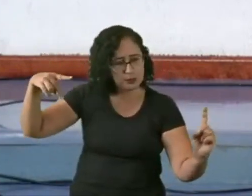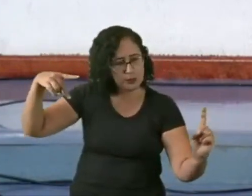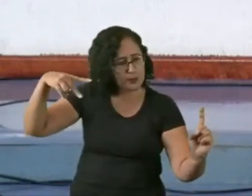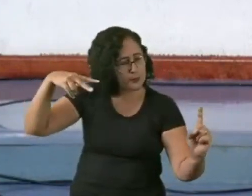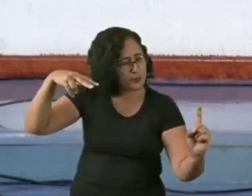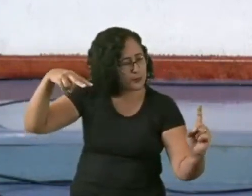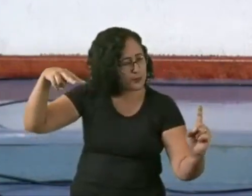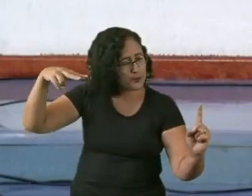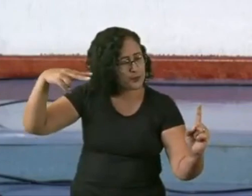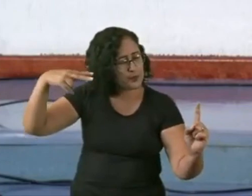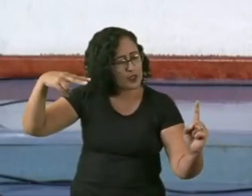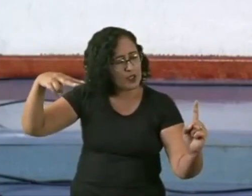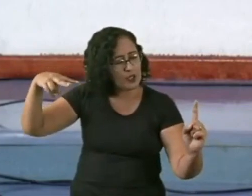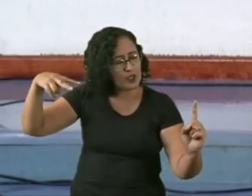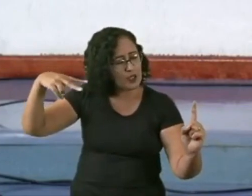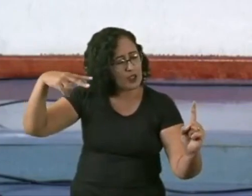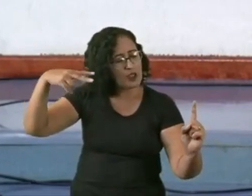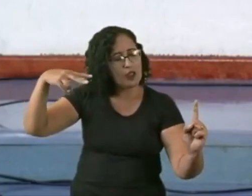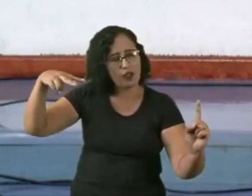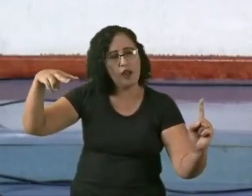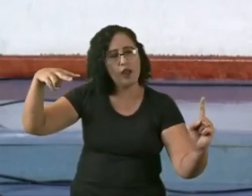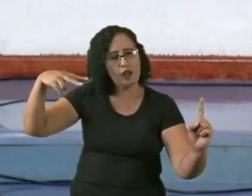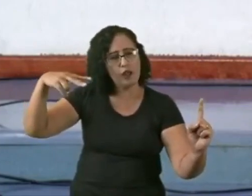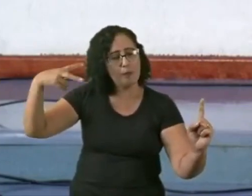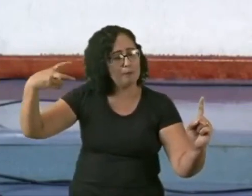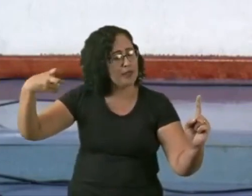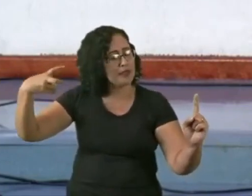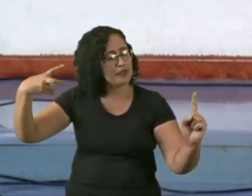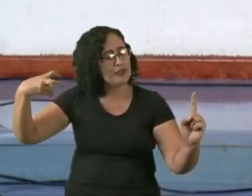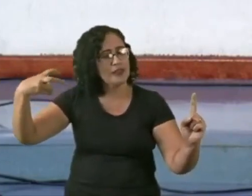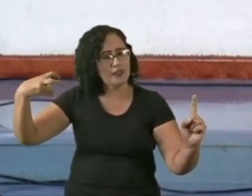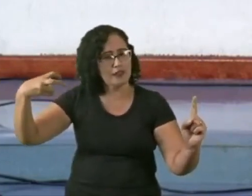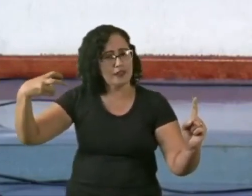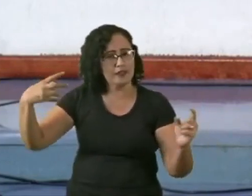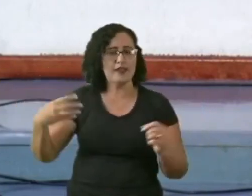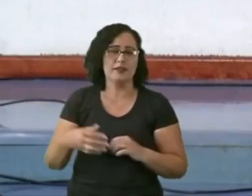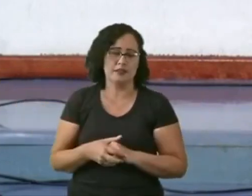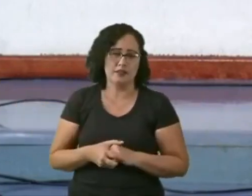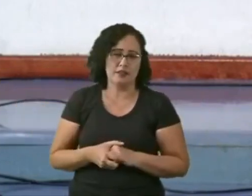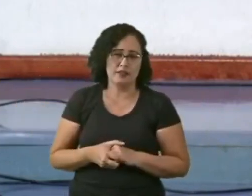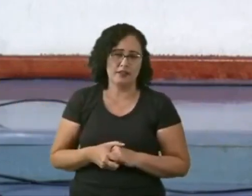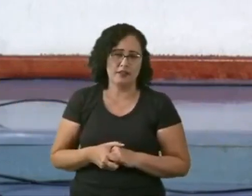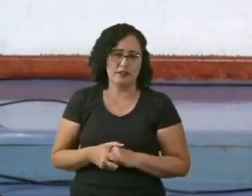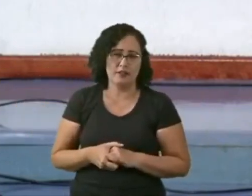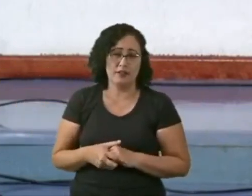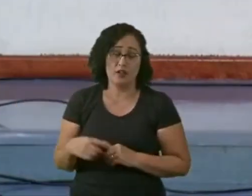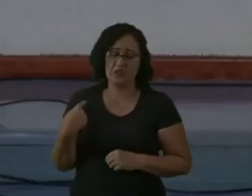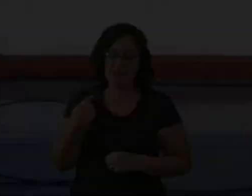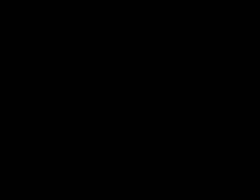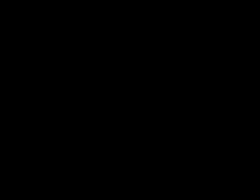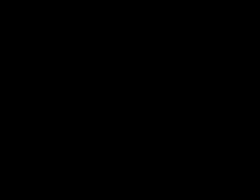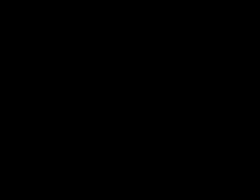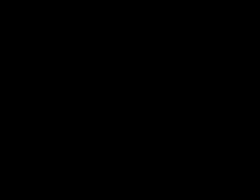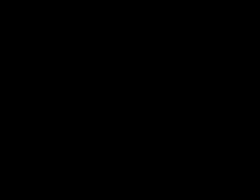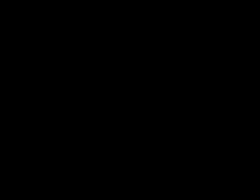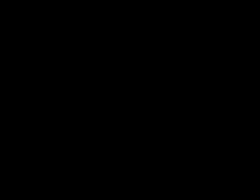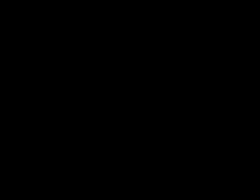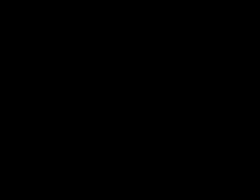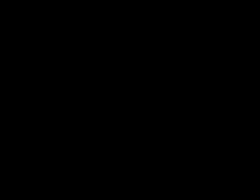vendo os passos do Filho. Que eu e você possamos ter essa compreensão do todo, no nome de Jesus.